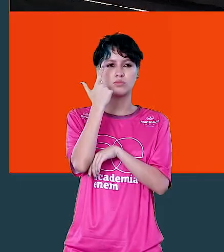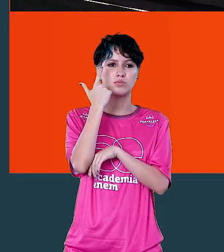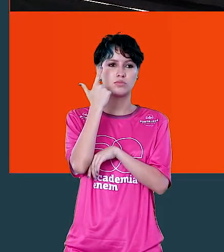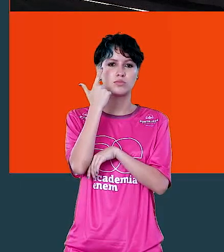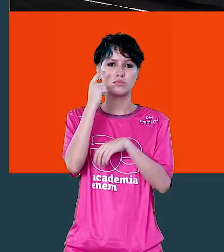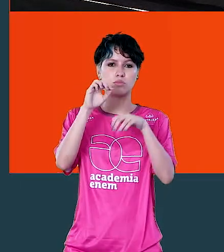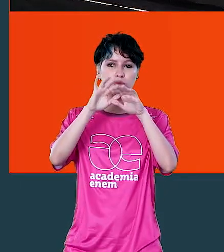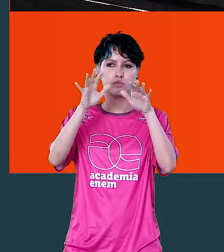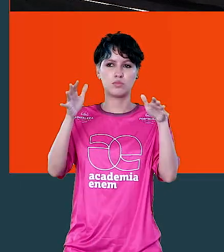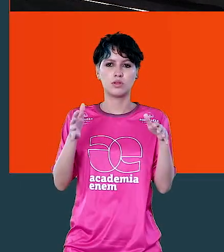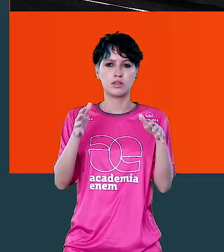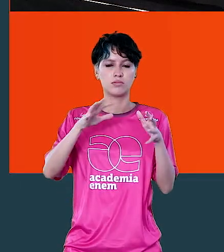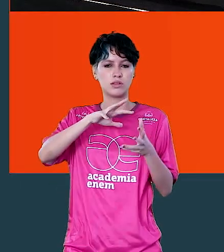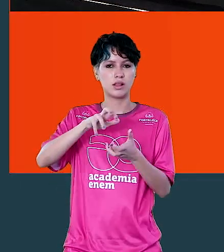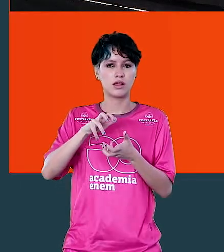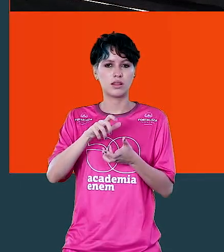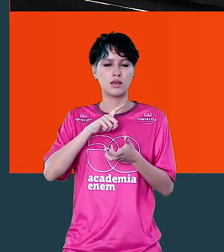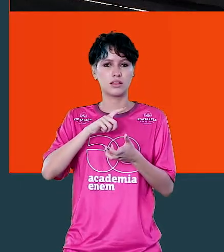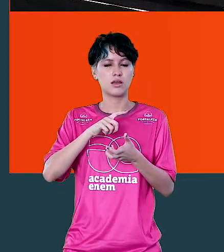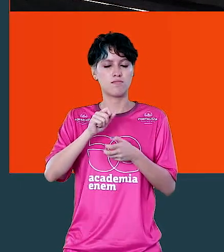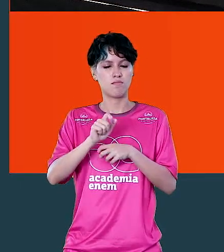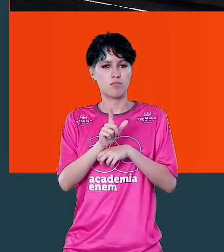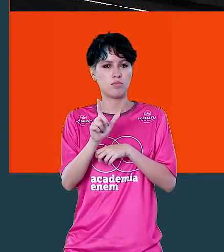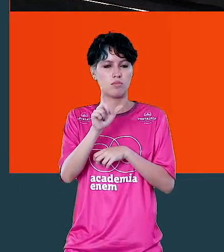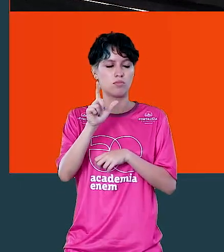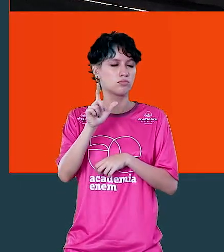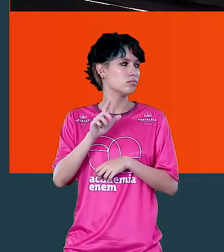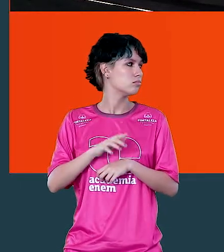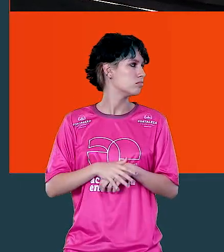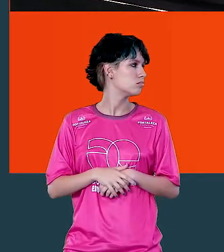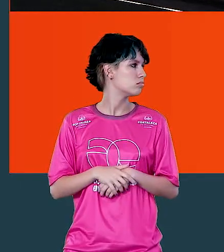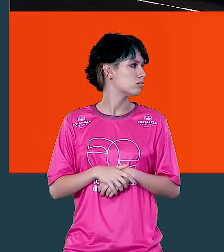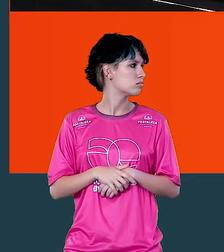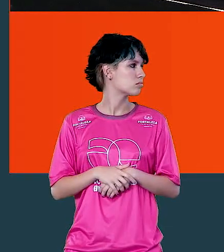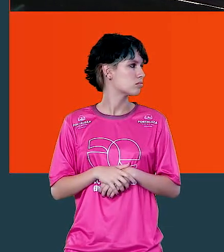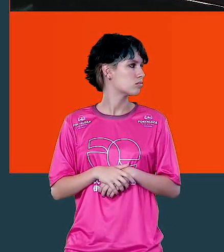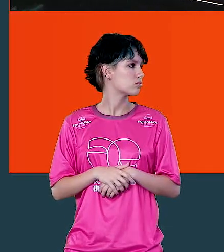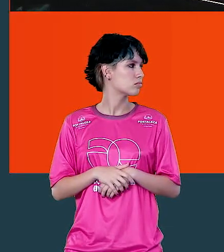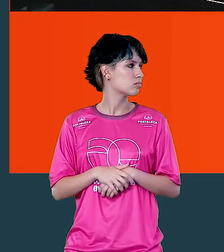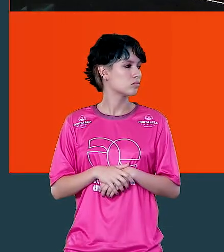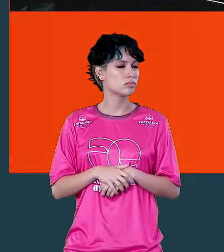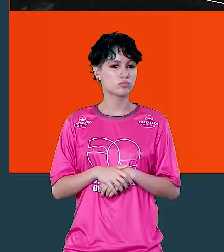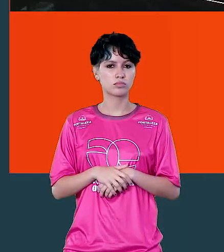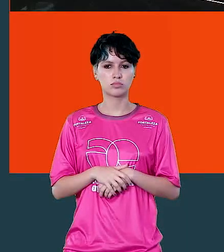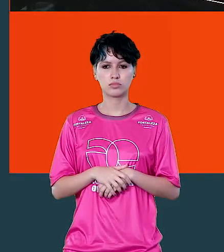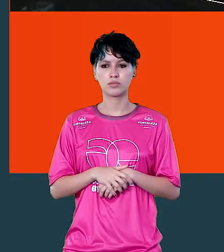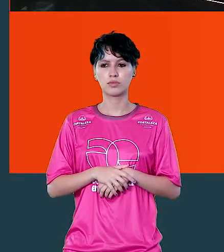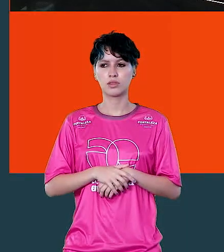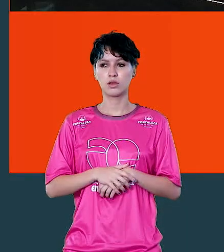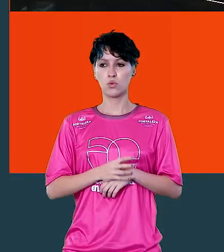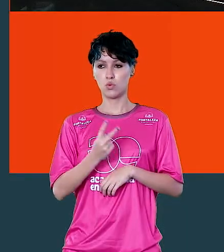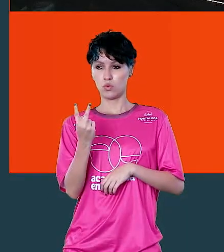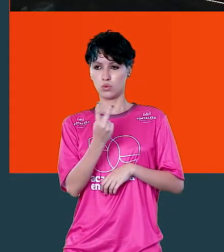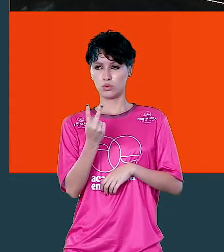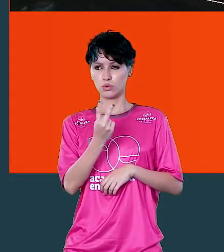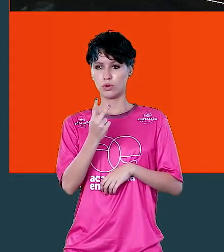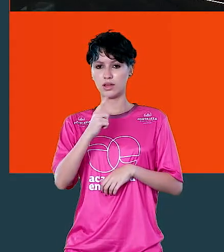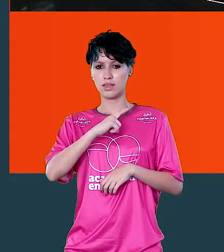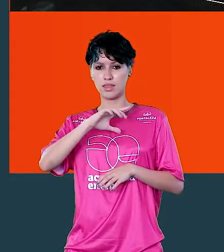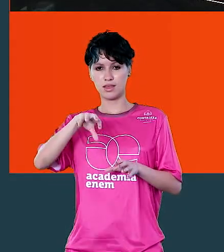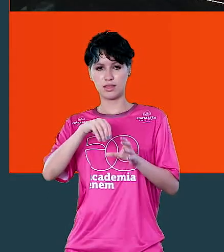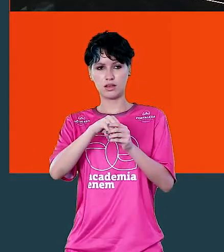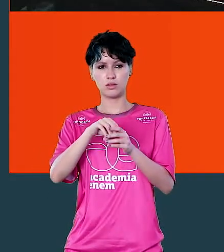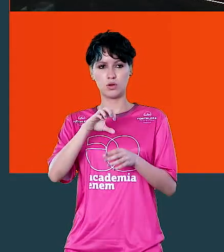carinha aí, ó. E ele é formado pelo mesmo elemento químico. Qual que é? Oxigênio, né? Agora, a